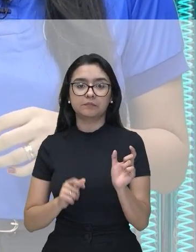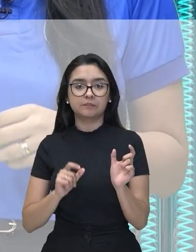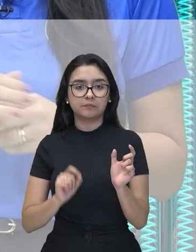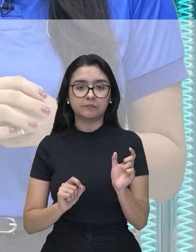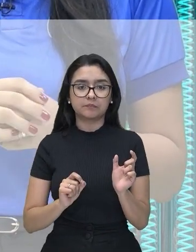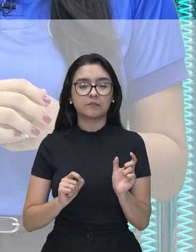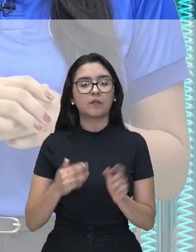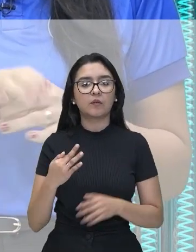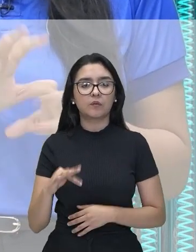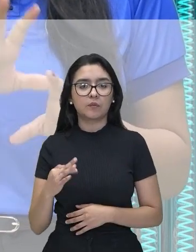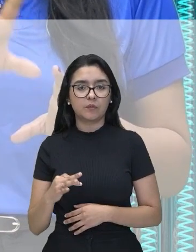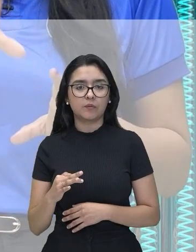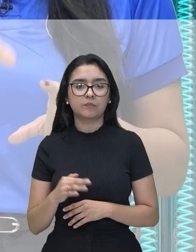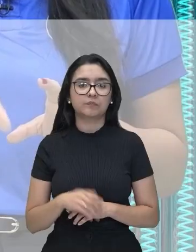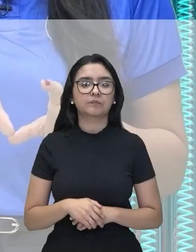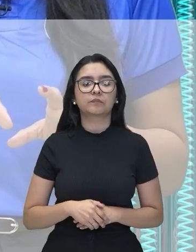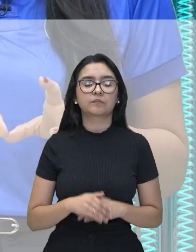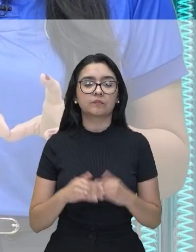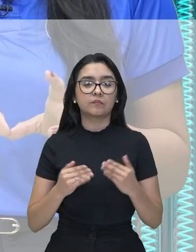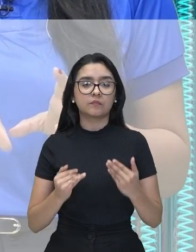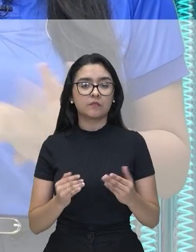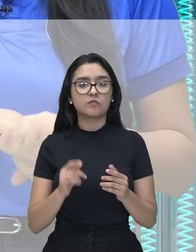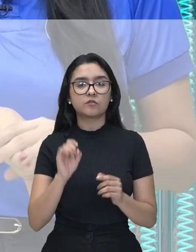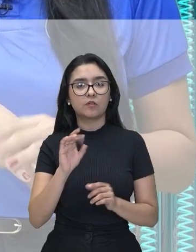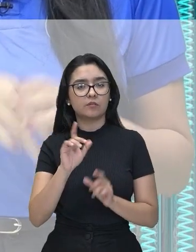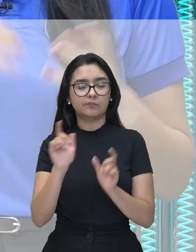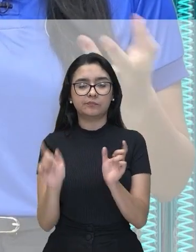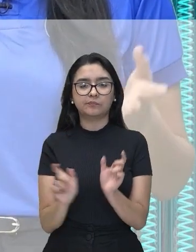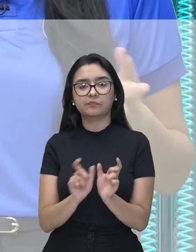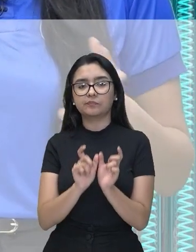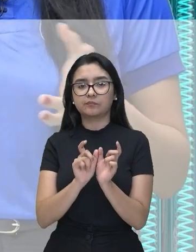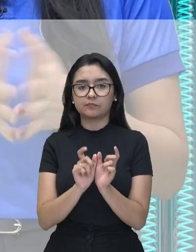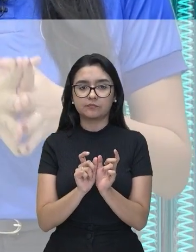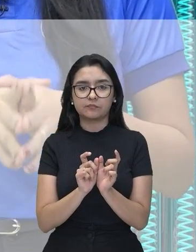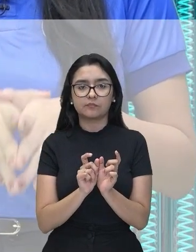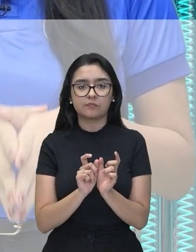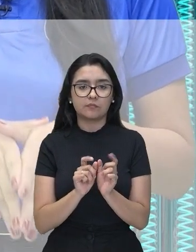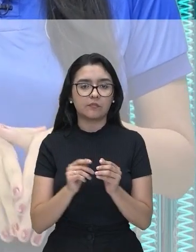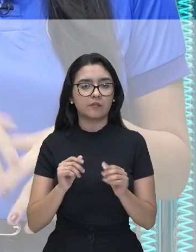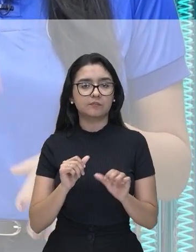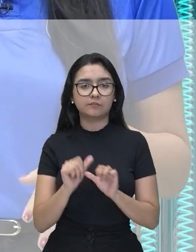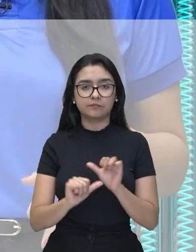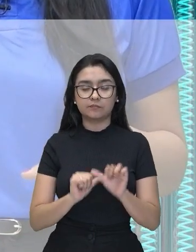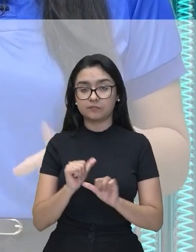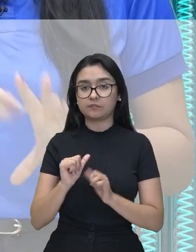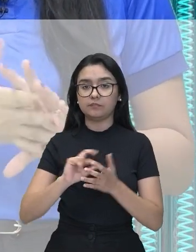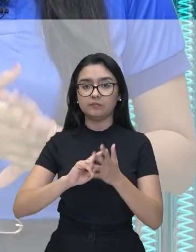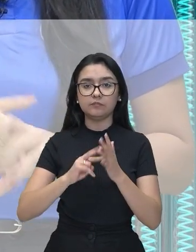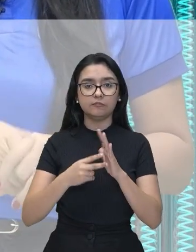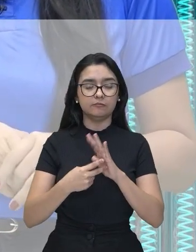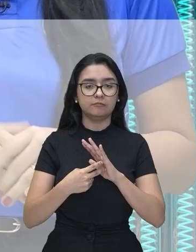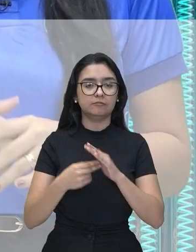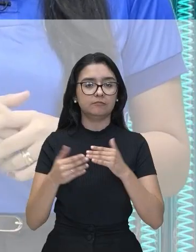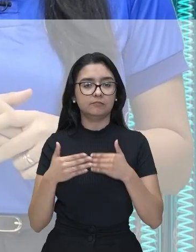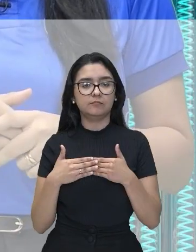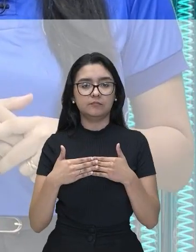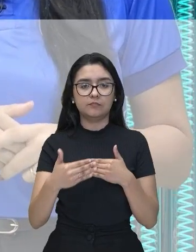painful é doloroso. Só fiz acrescentar o sufixo e ele mudou o significado. Então, vamos